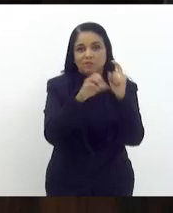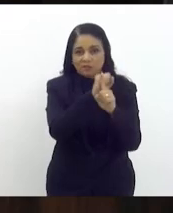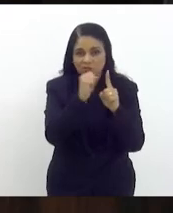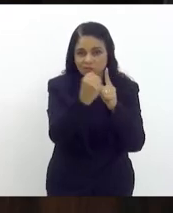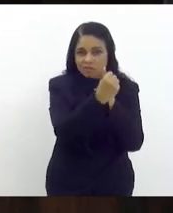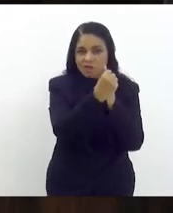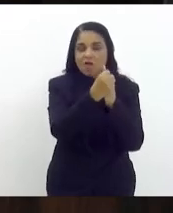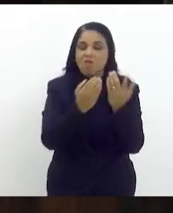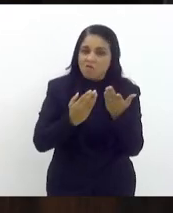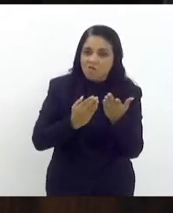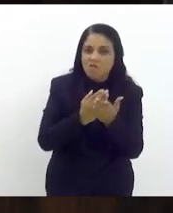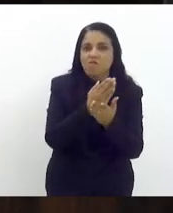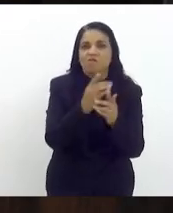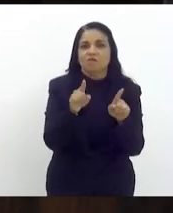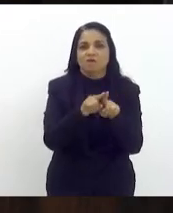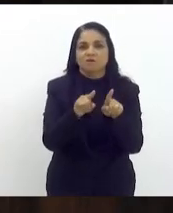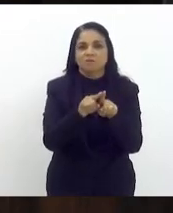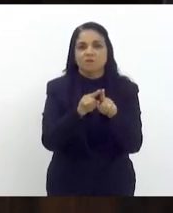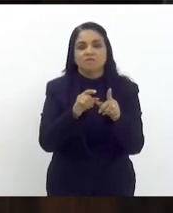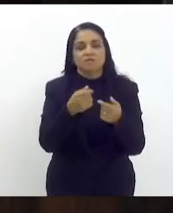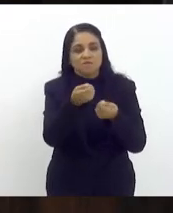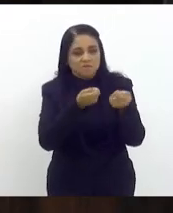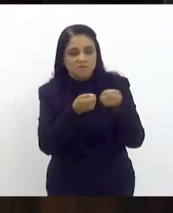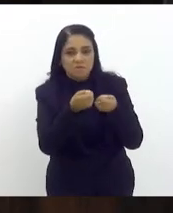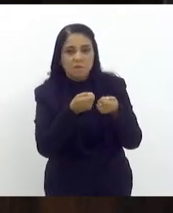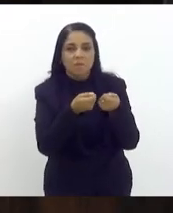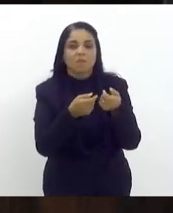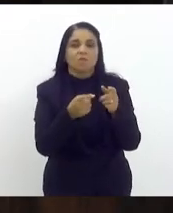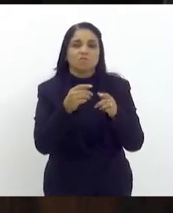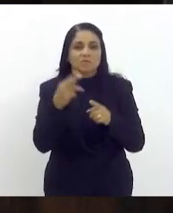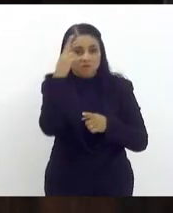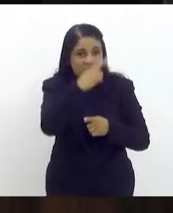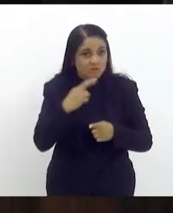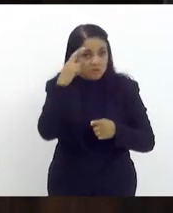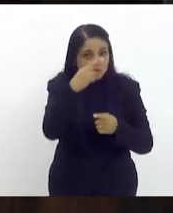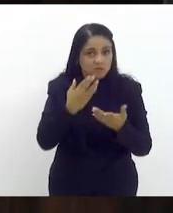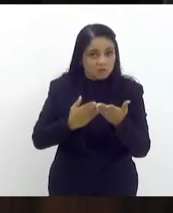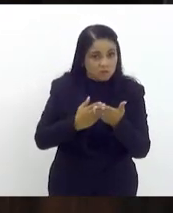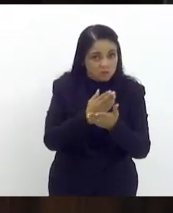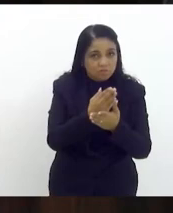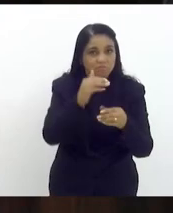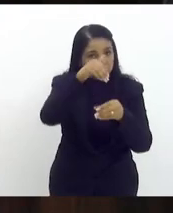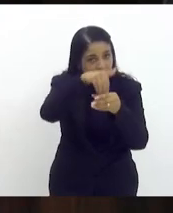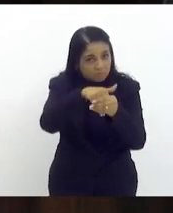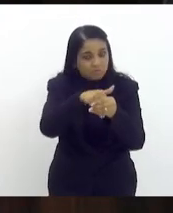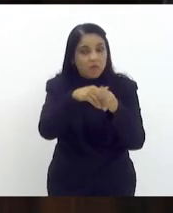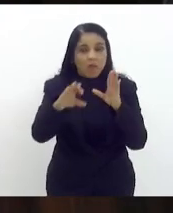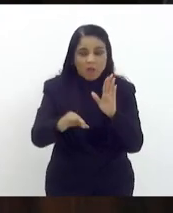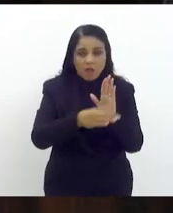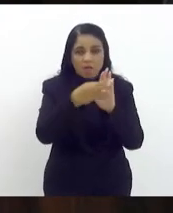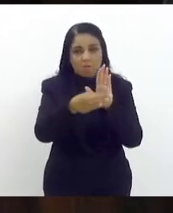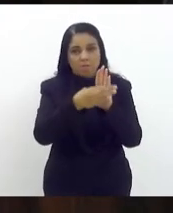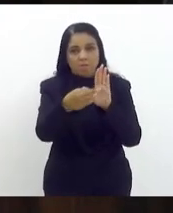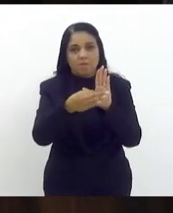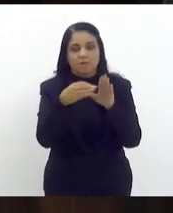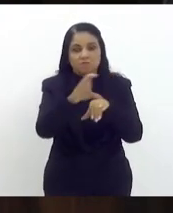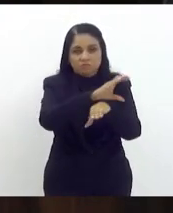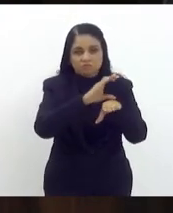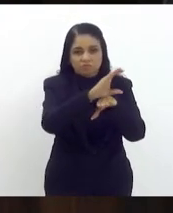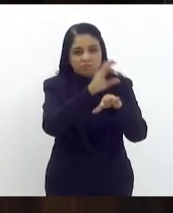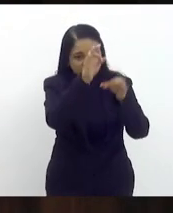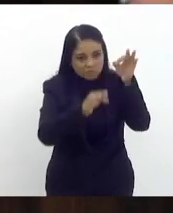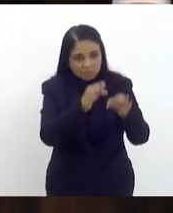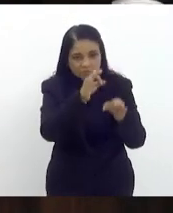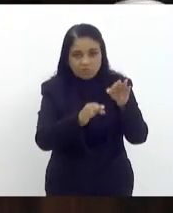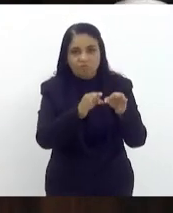de orçamento de finanças fiscalização e controle favorável com as emendas da comissão de construção e